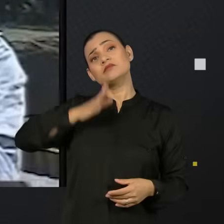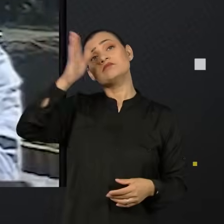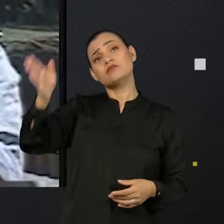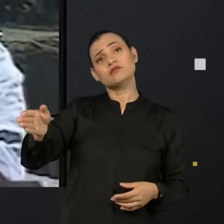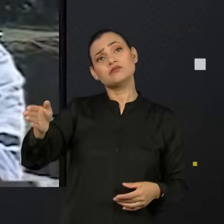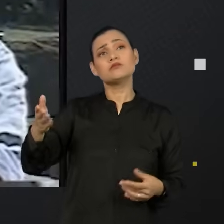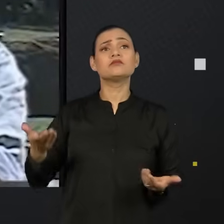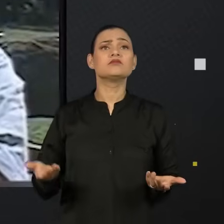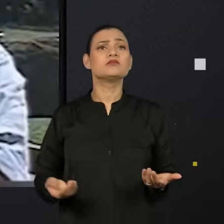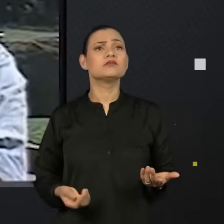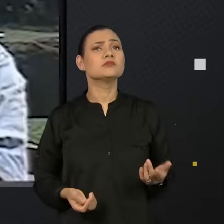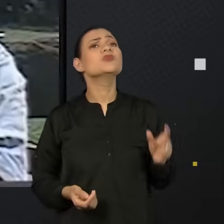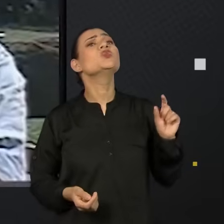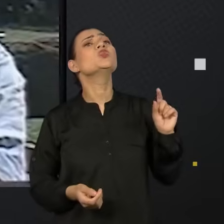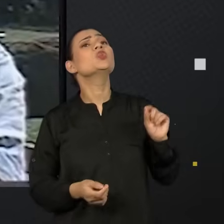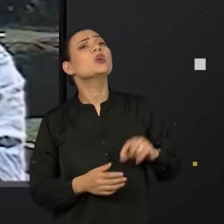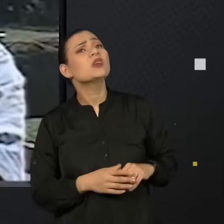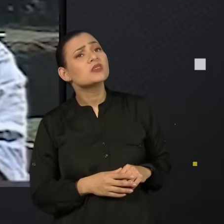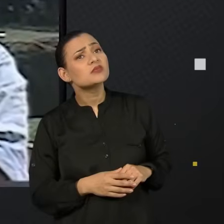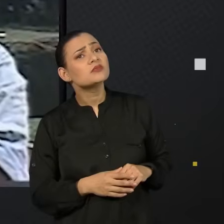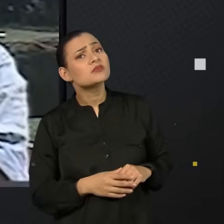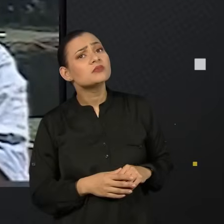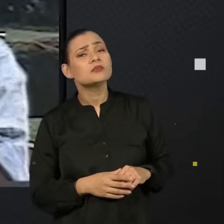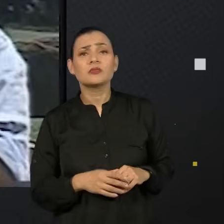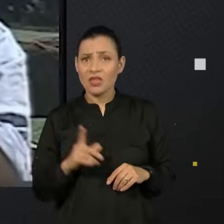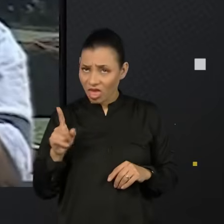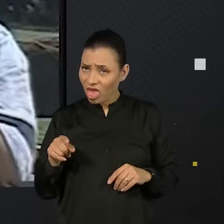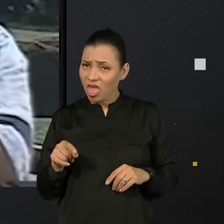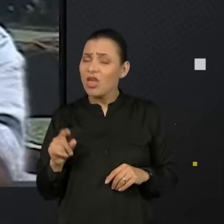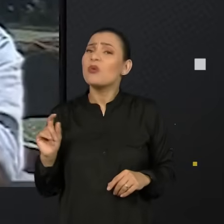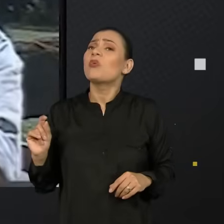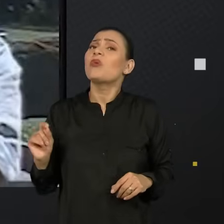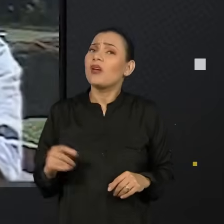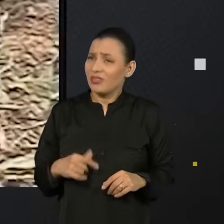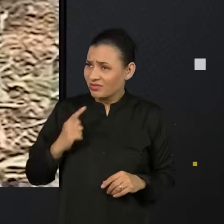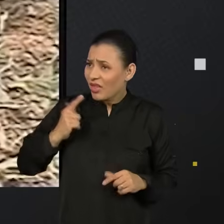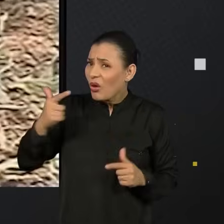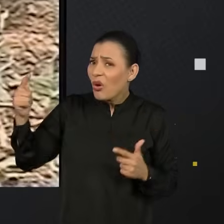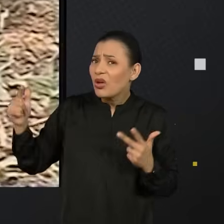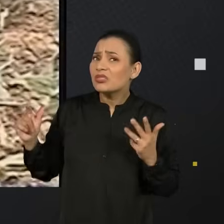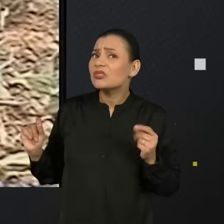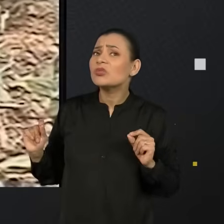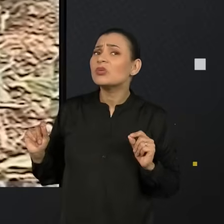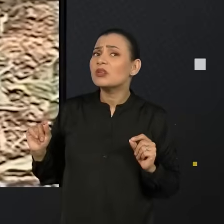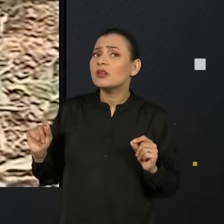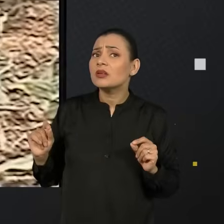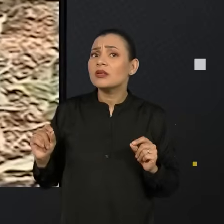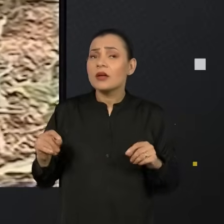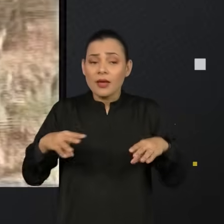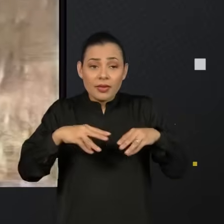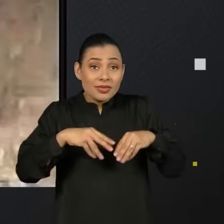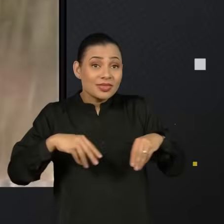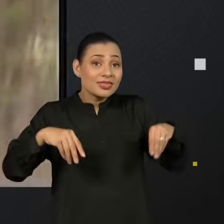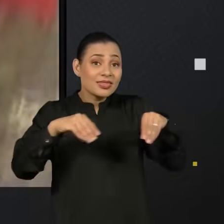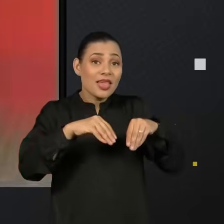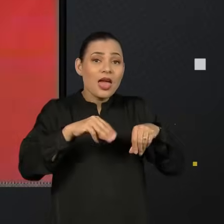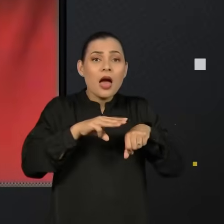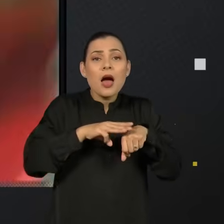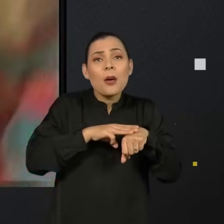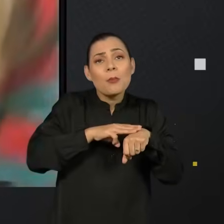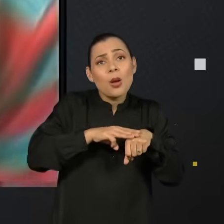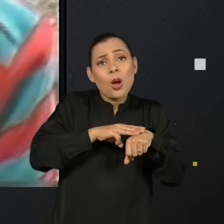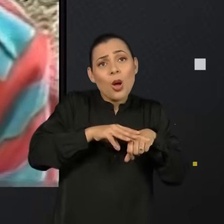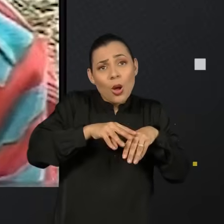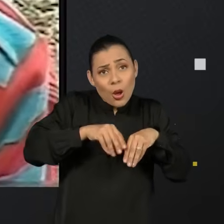sarampo. Eu já tomei. Ah, é? E tem outras? A terra é marrom.